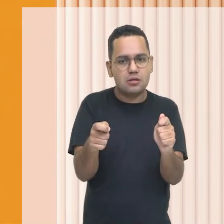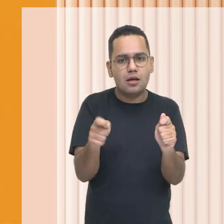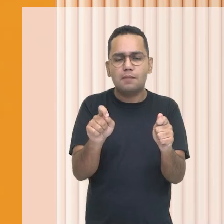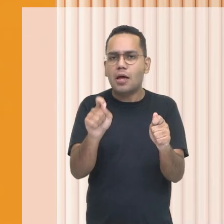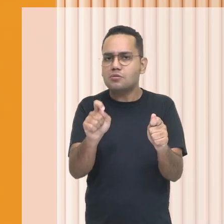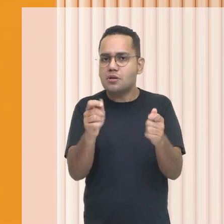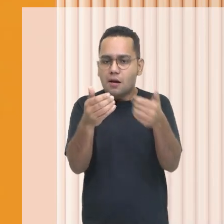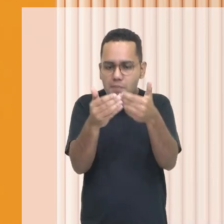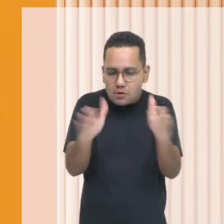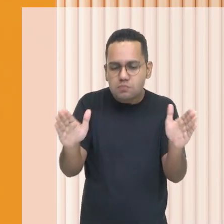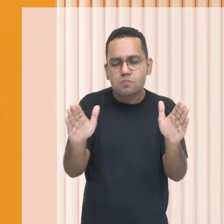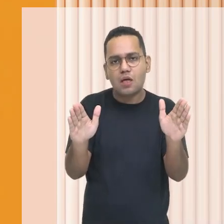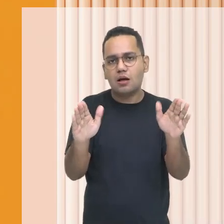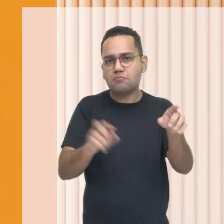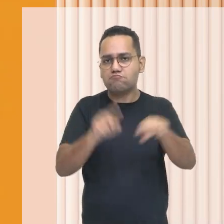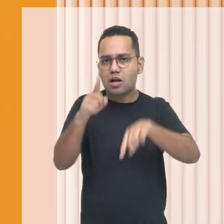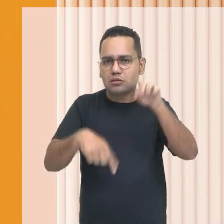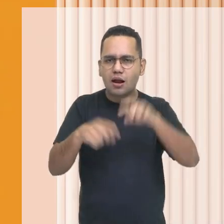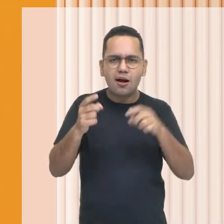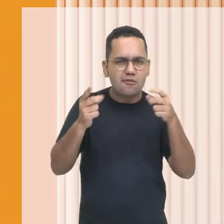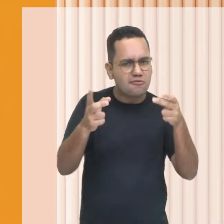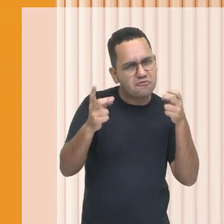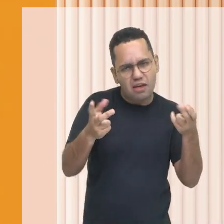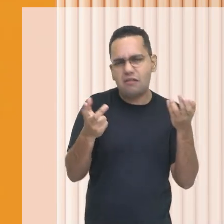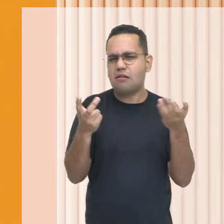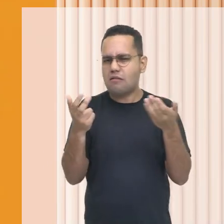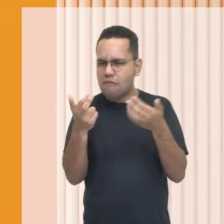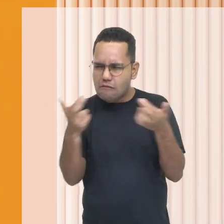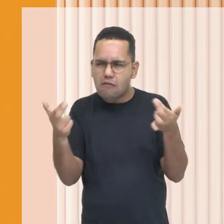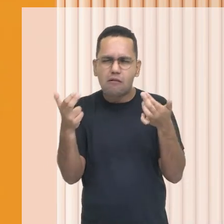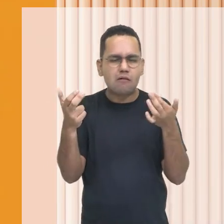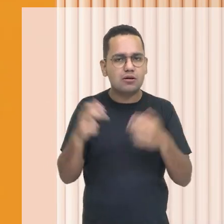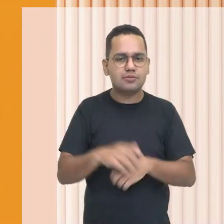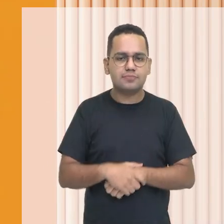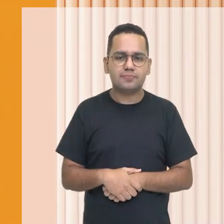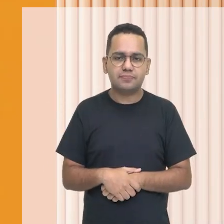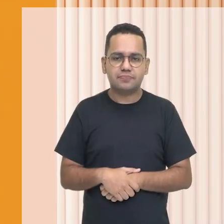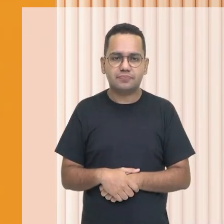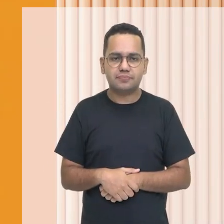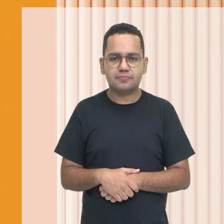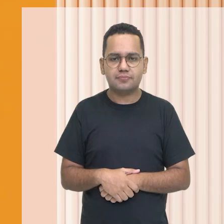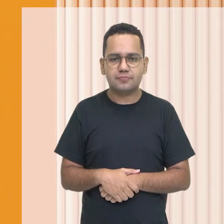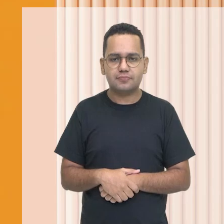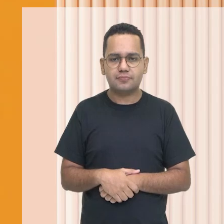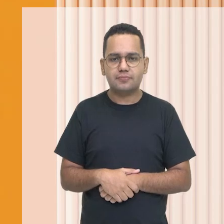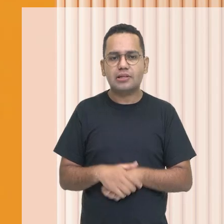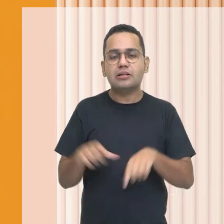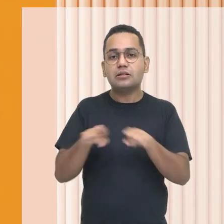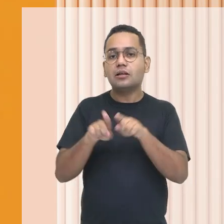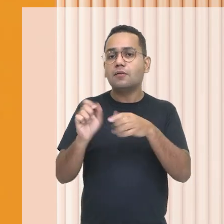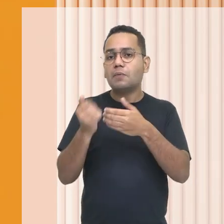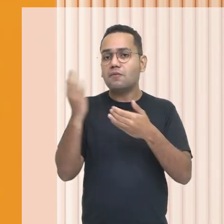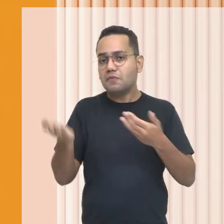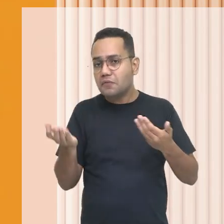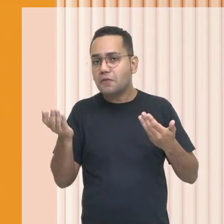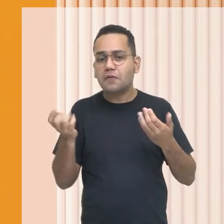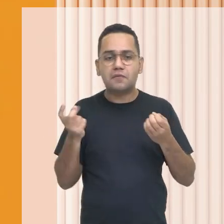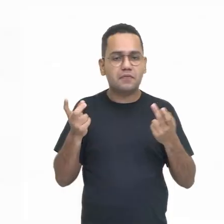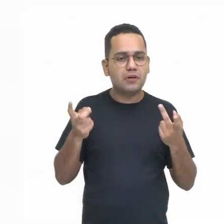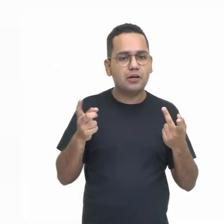abertura comercial, mas, né, em um outro momento você teve o quê? Um momento